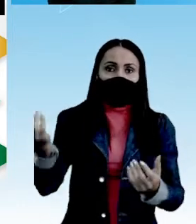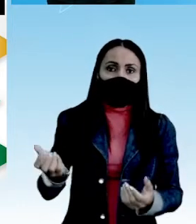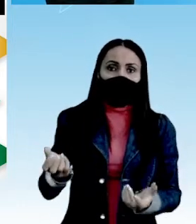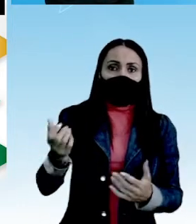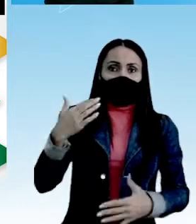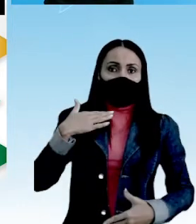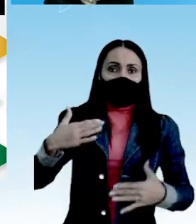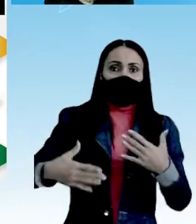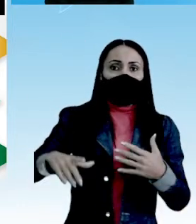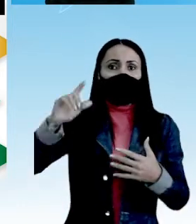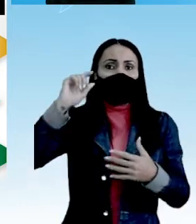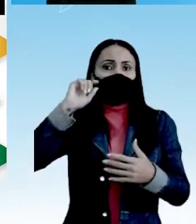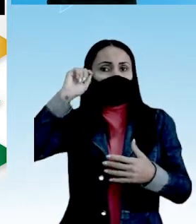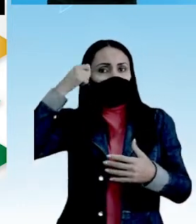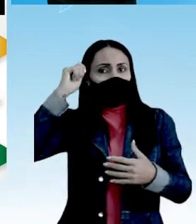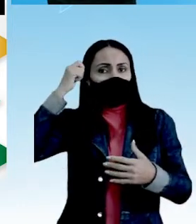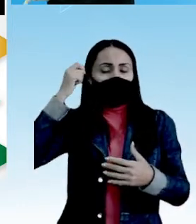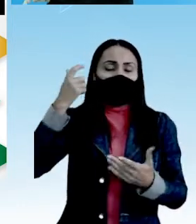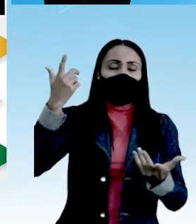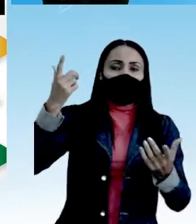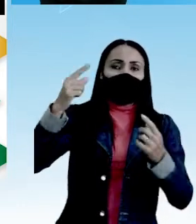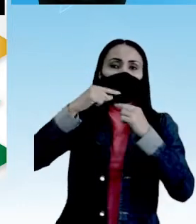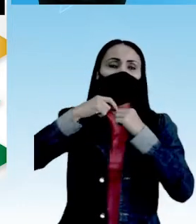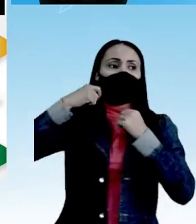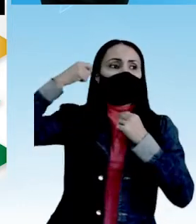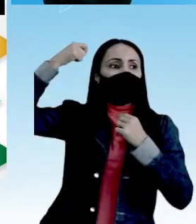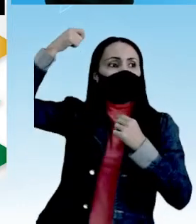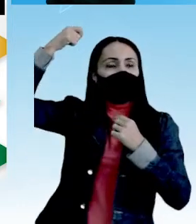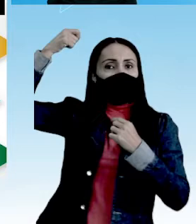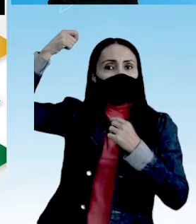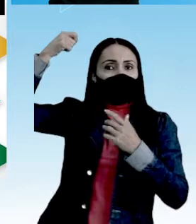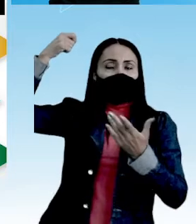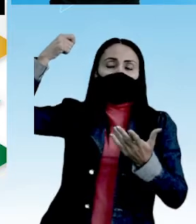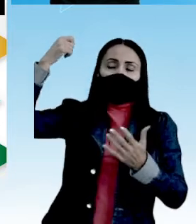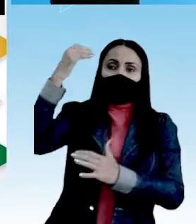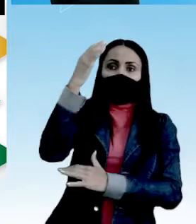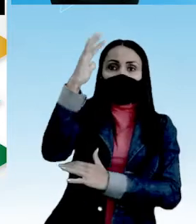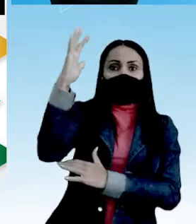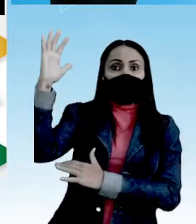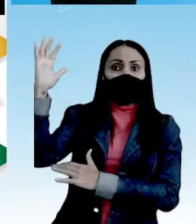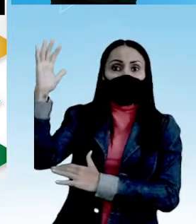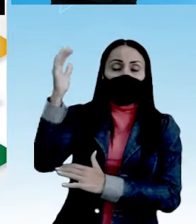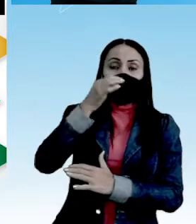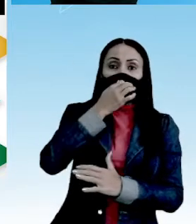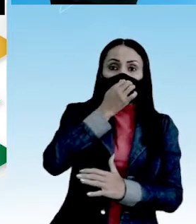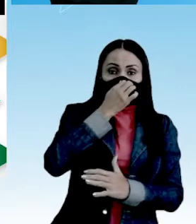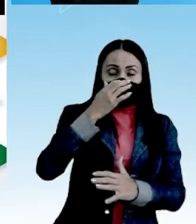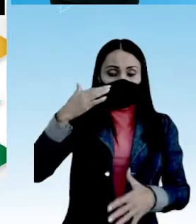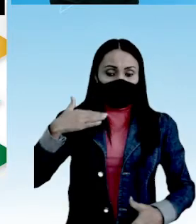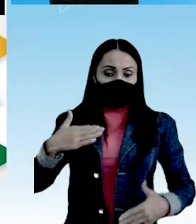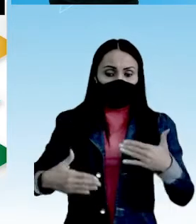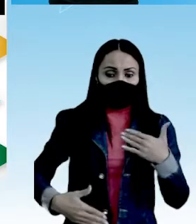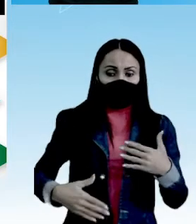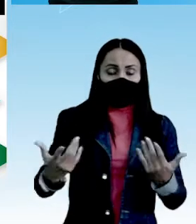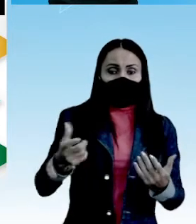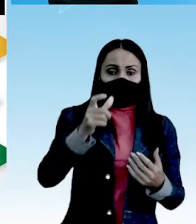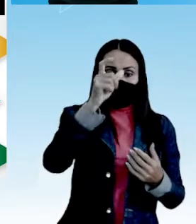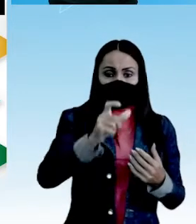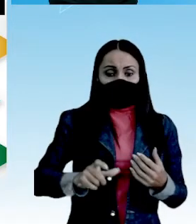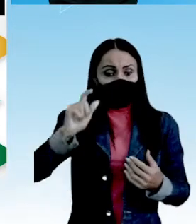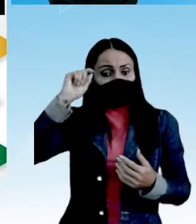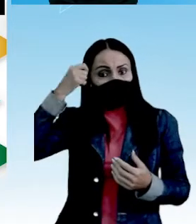sul, fruta estranha pendurada nos álamos. Então, mais ou menos, a letra fala sobre isso, né? Então, sobre o corpo de um negro,